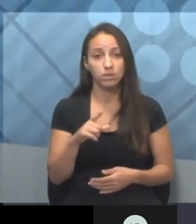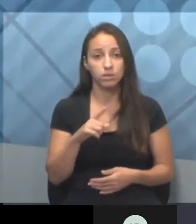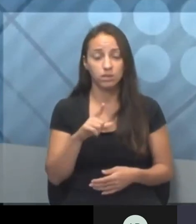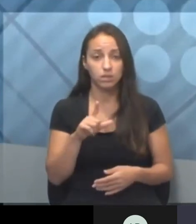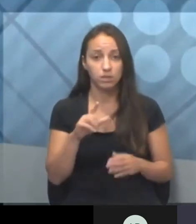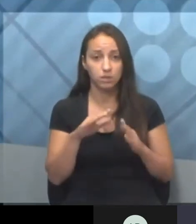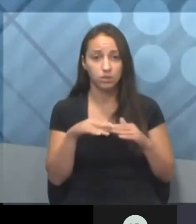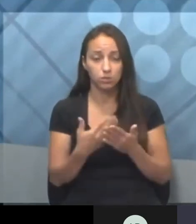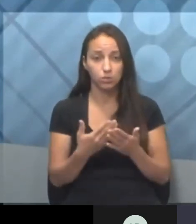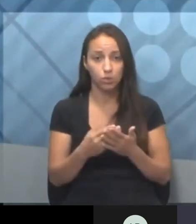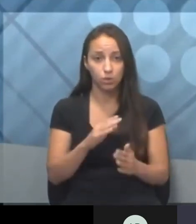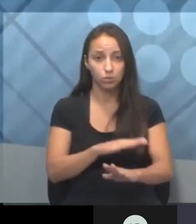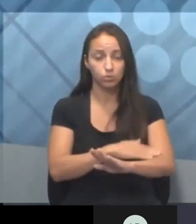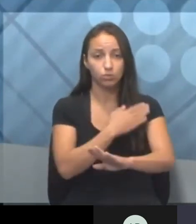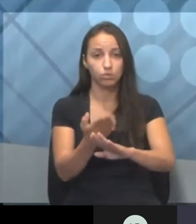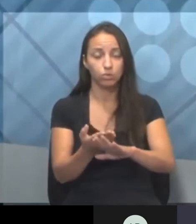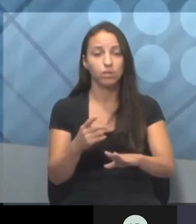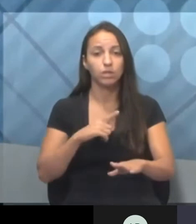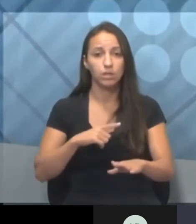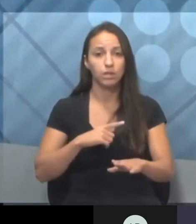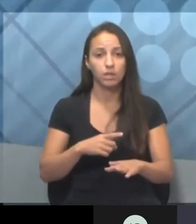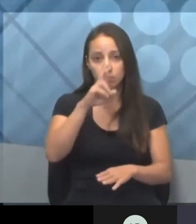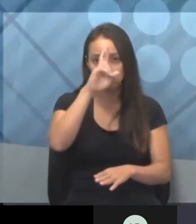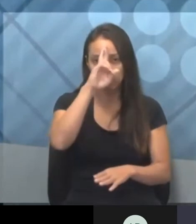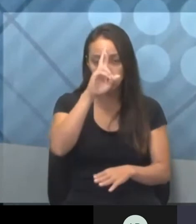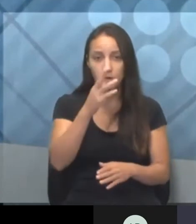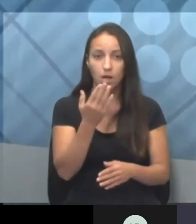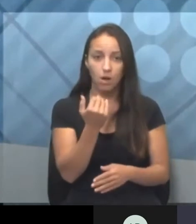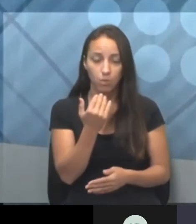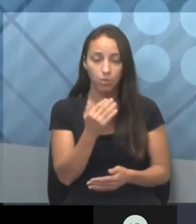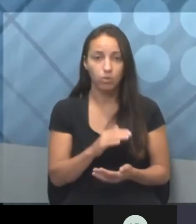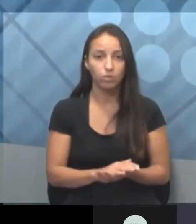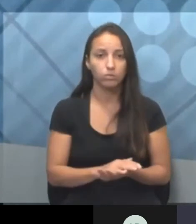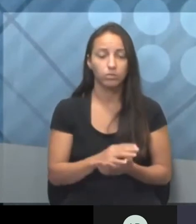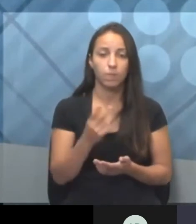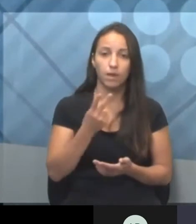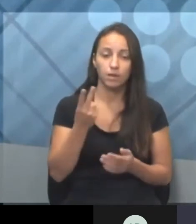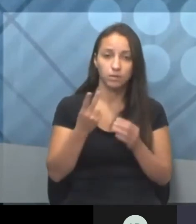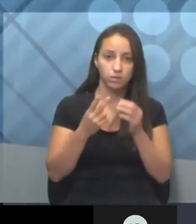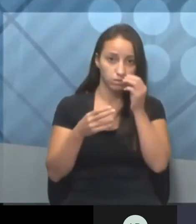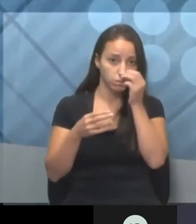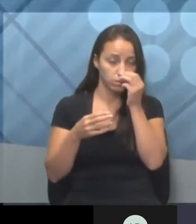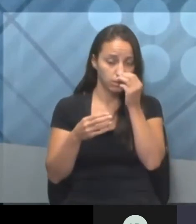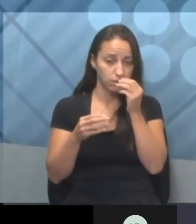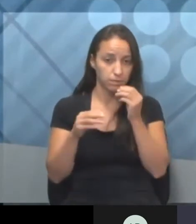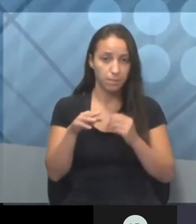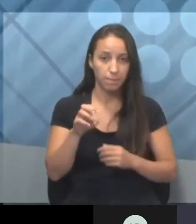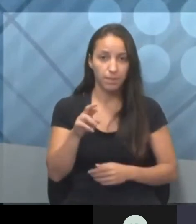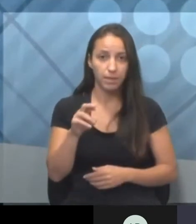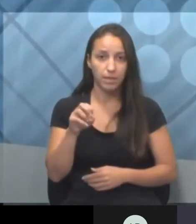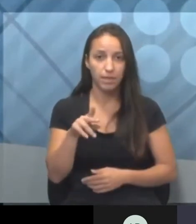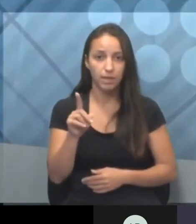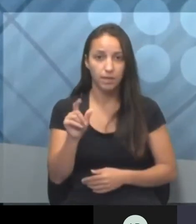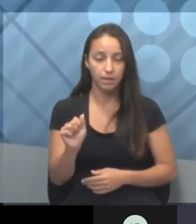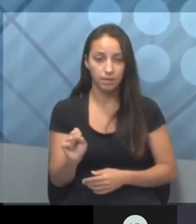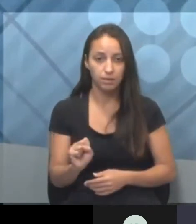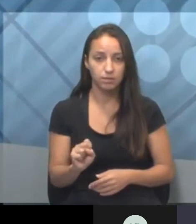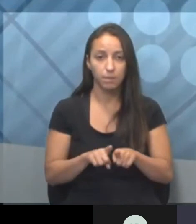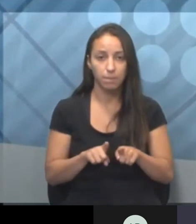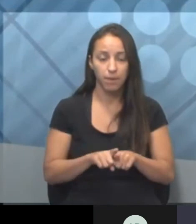ensino integral, também tem o almoço, tem as duas merendas, né, do café da manhã e depois no intervalo da